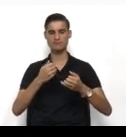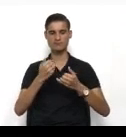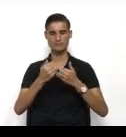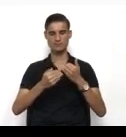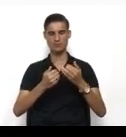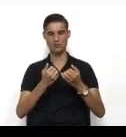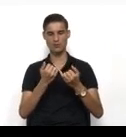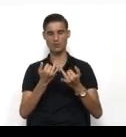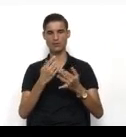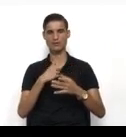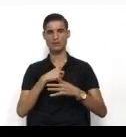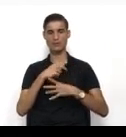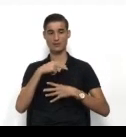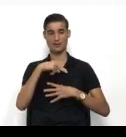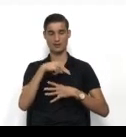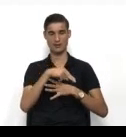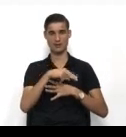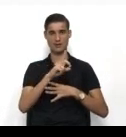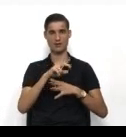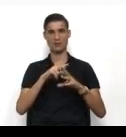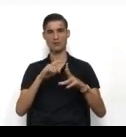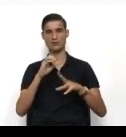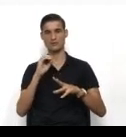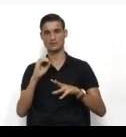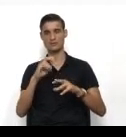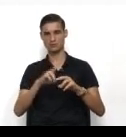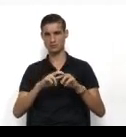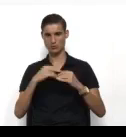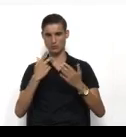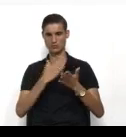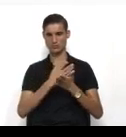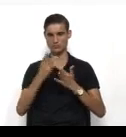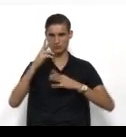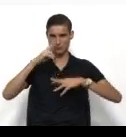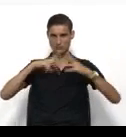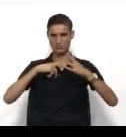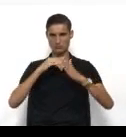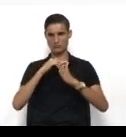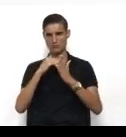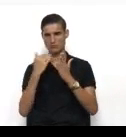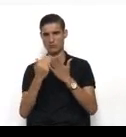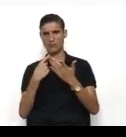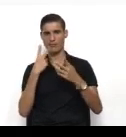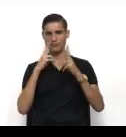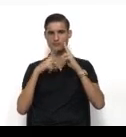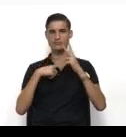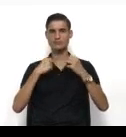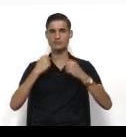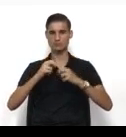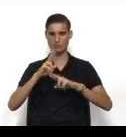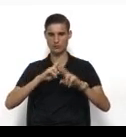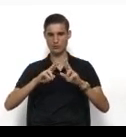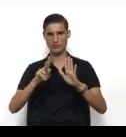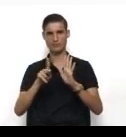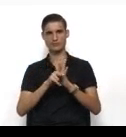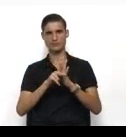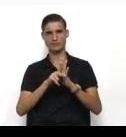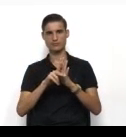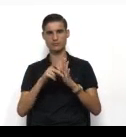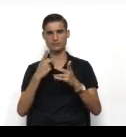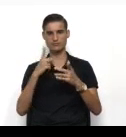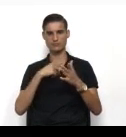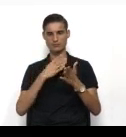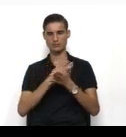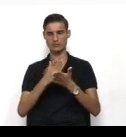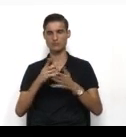caso quando n for igual a 0. Então, quando você começar a analisar as integrais que nós vamos poder utilizar e aplicar lá no seu livro,